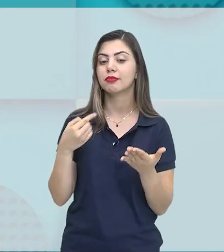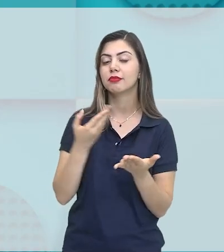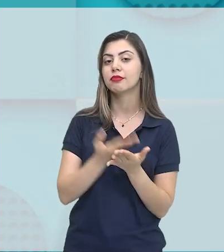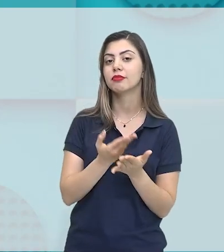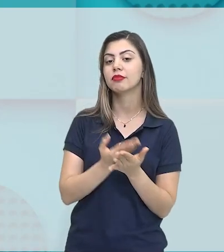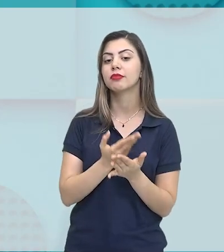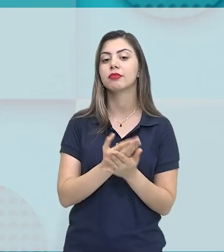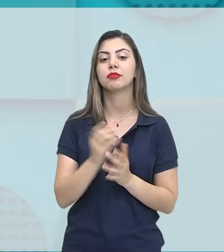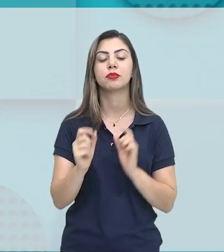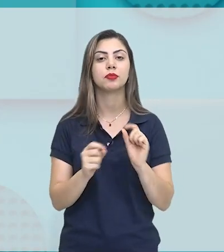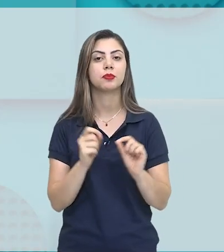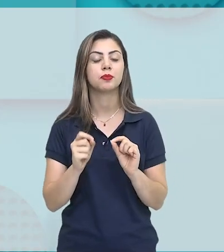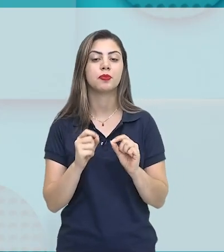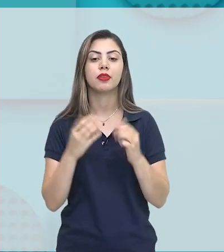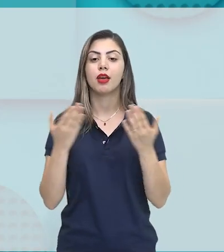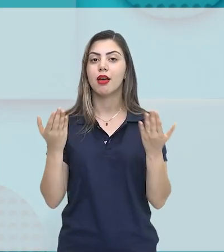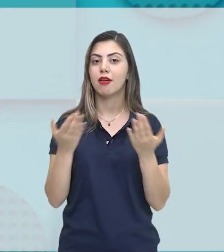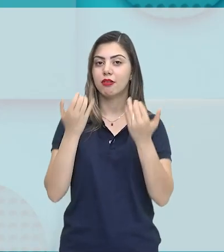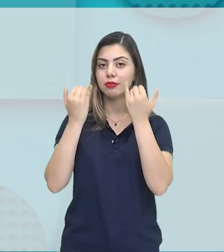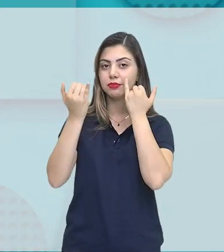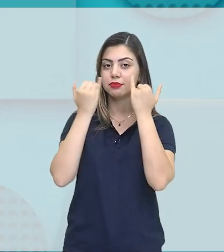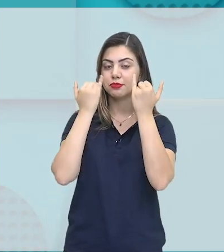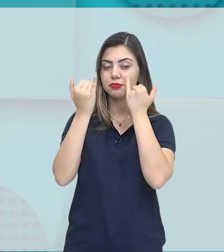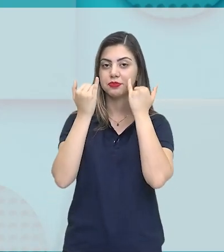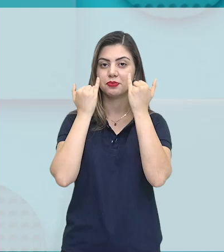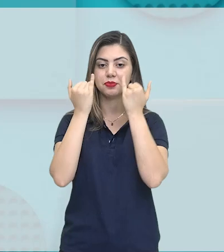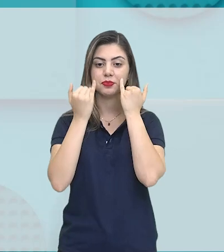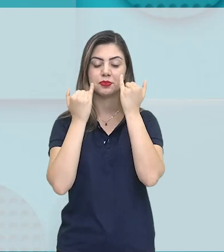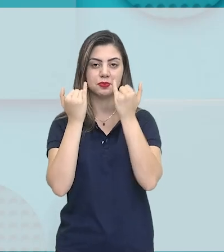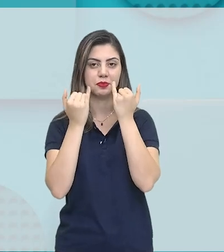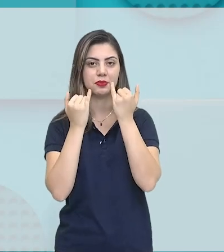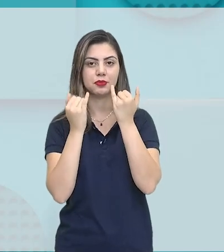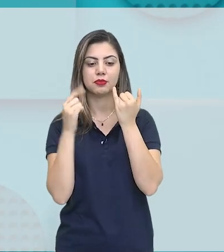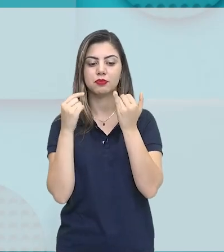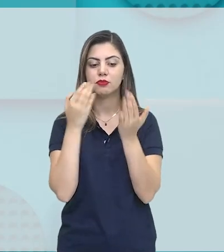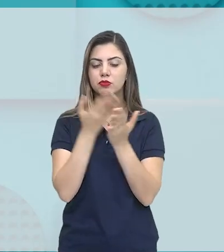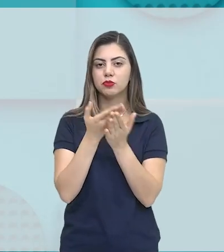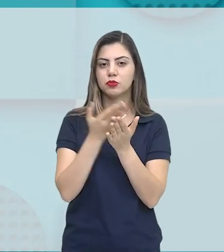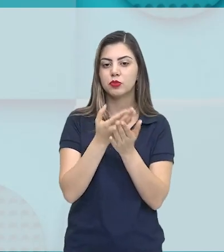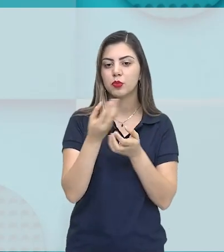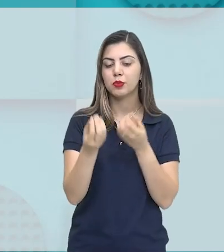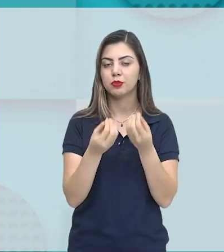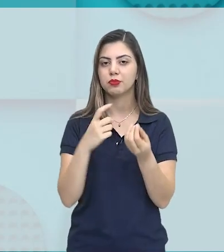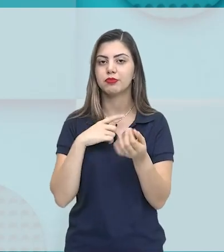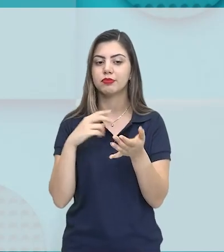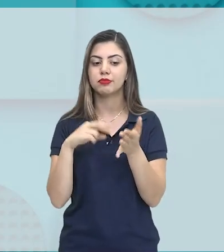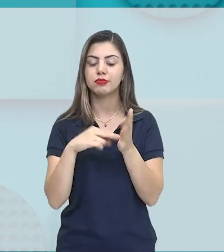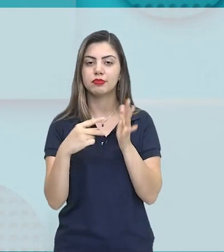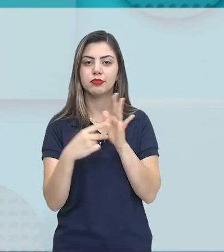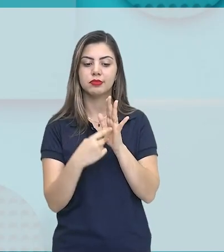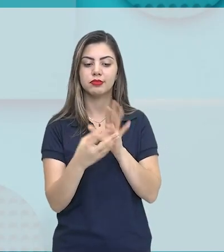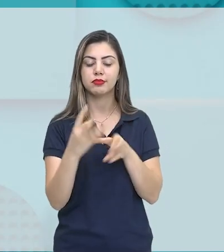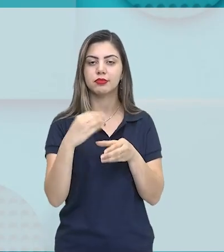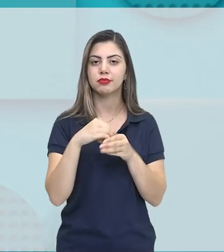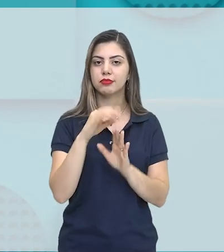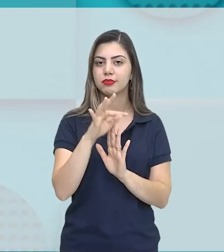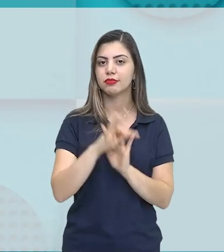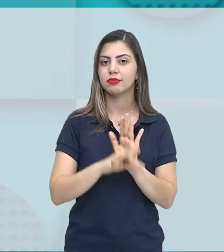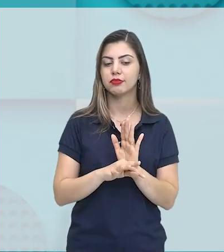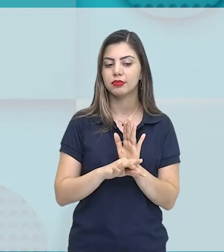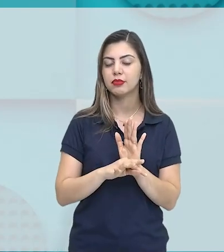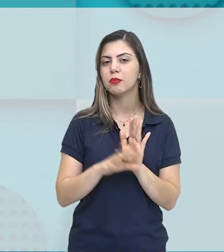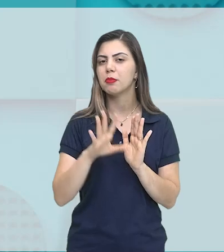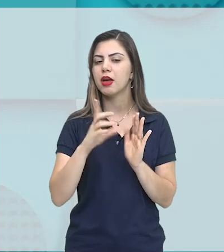entender as informações para que eu forme o sentido global de um texto, as informações que o